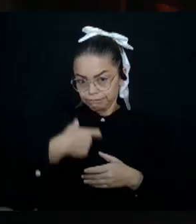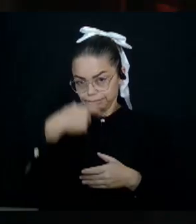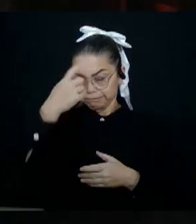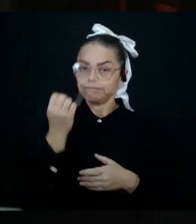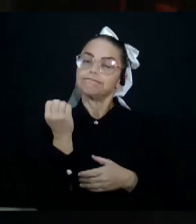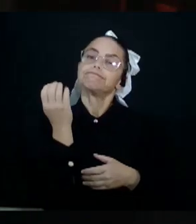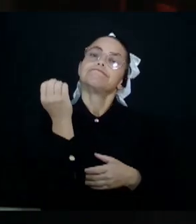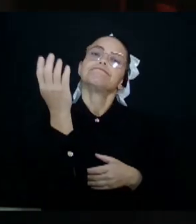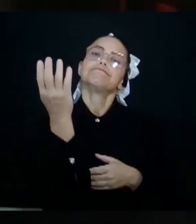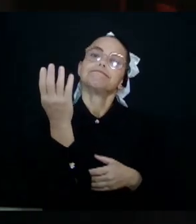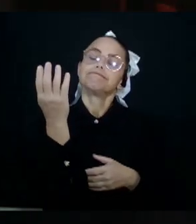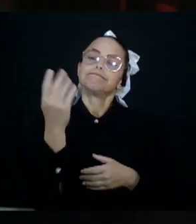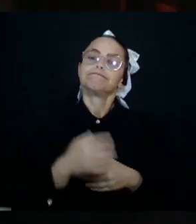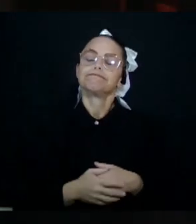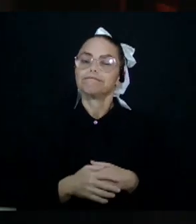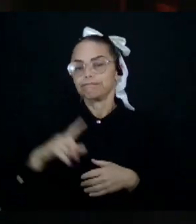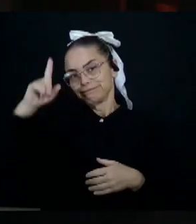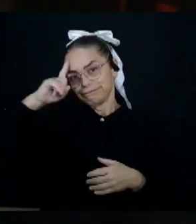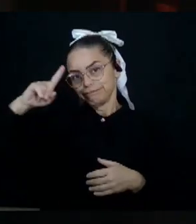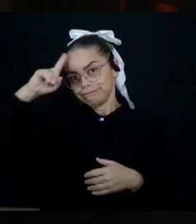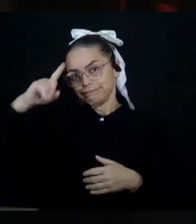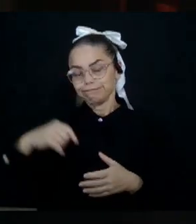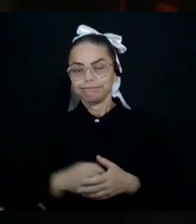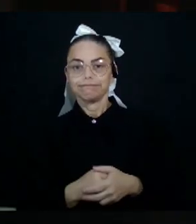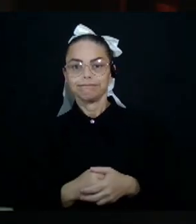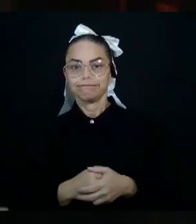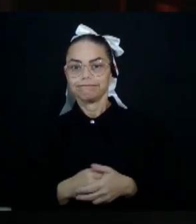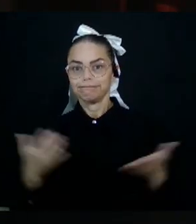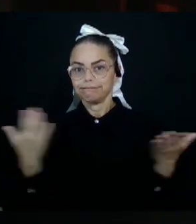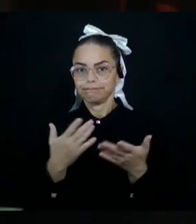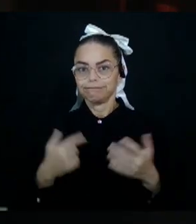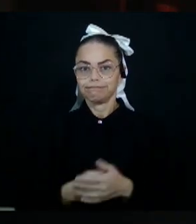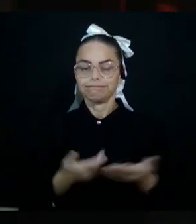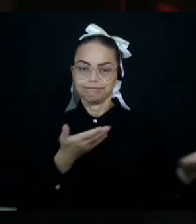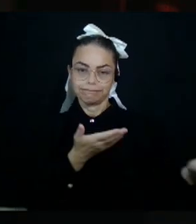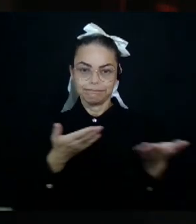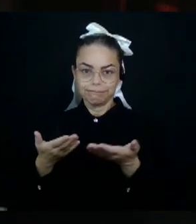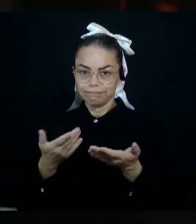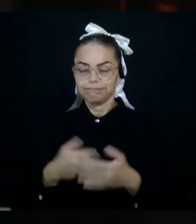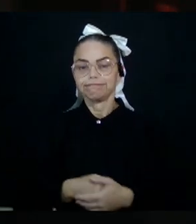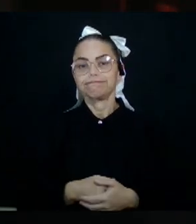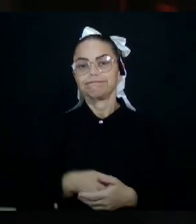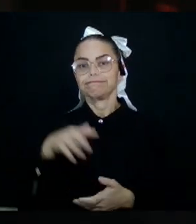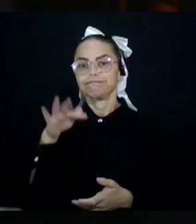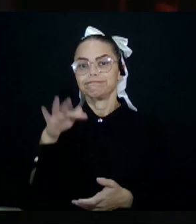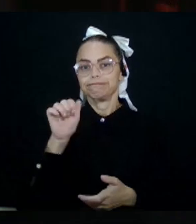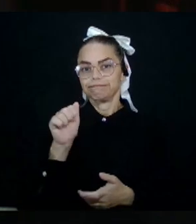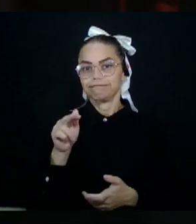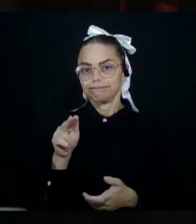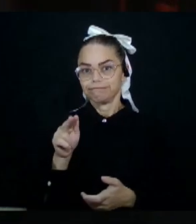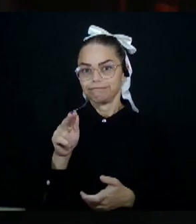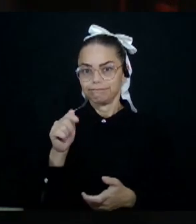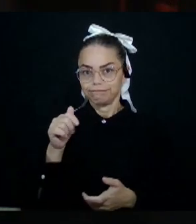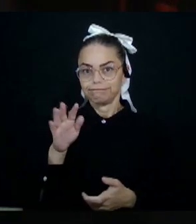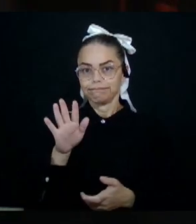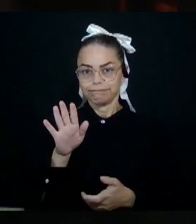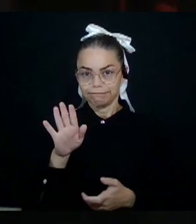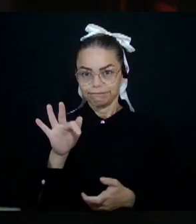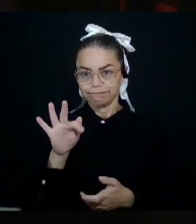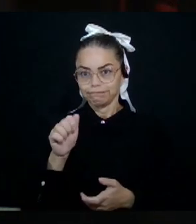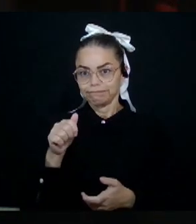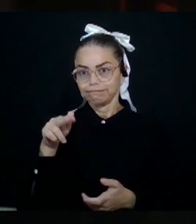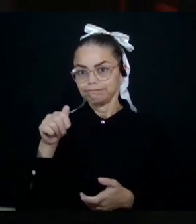eu da rotina do dia a dia. Então, hoje a gente recebe a Fabiana Greco, ela é doutora em Ciências Sociais